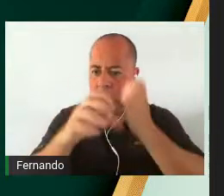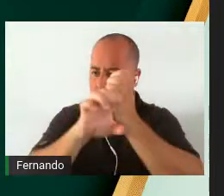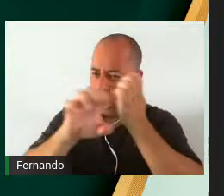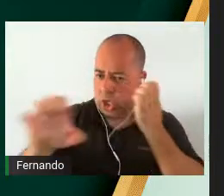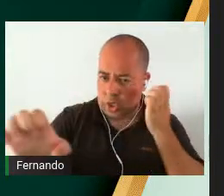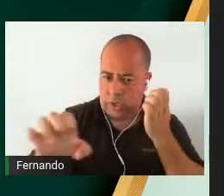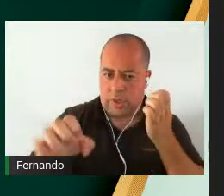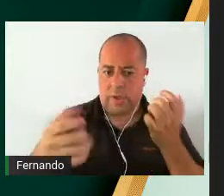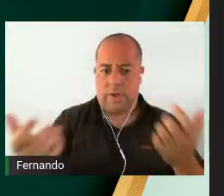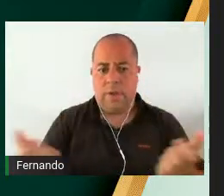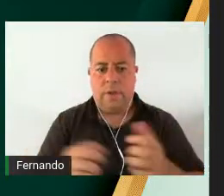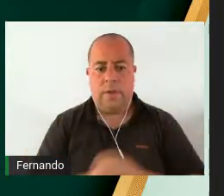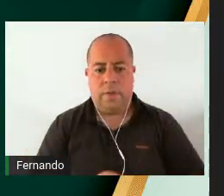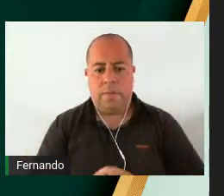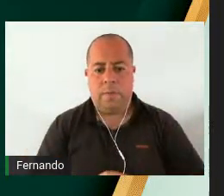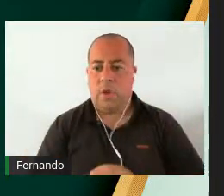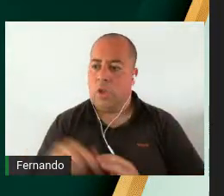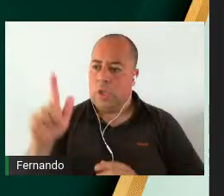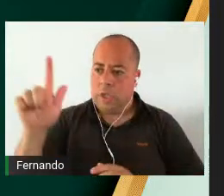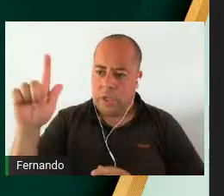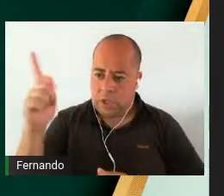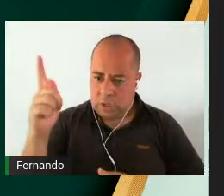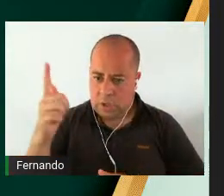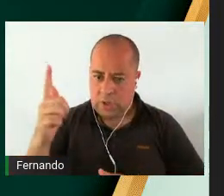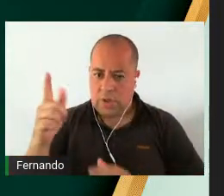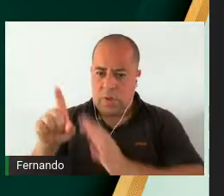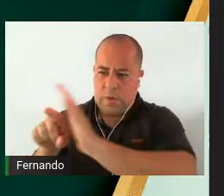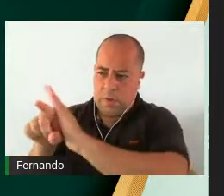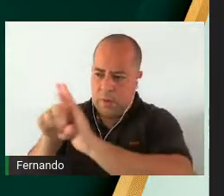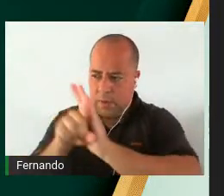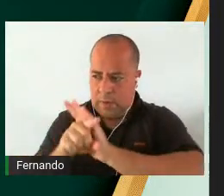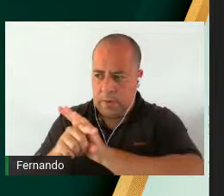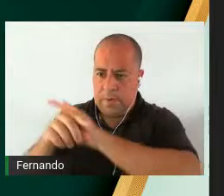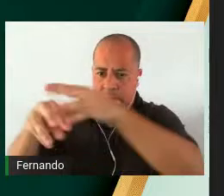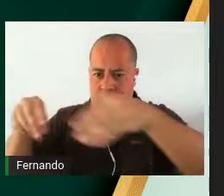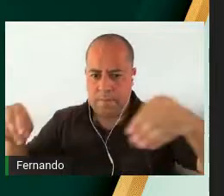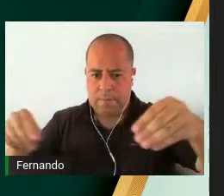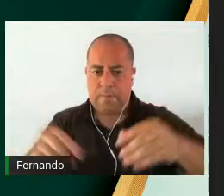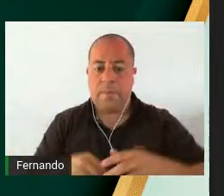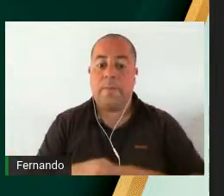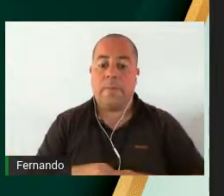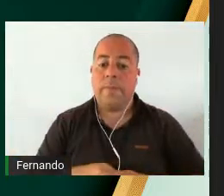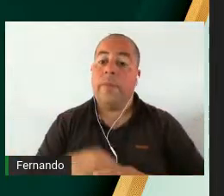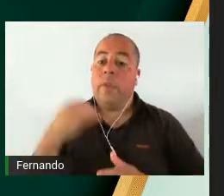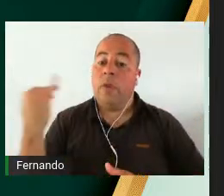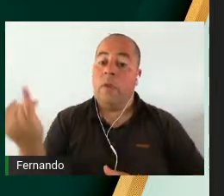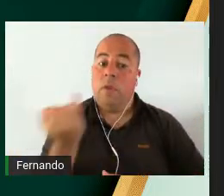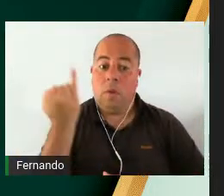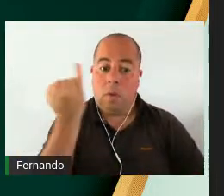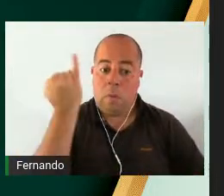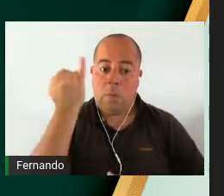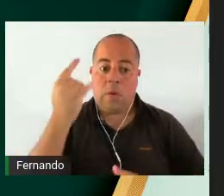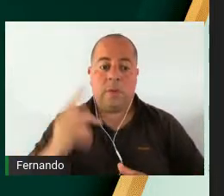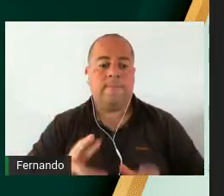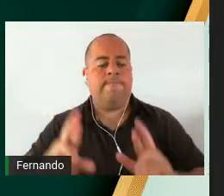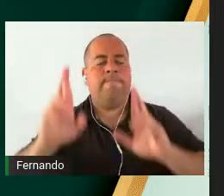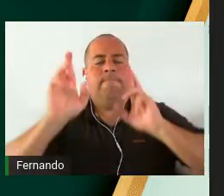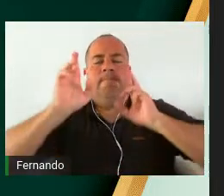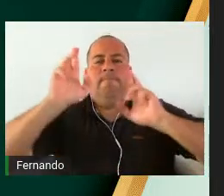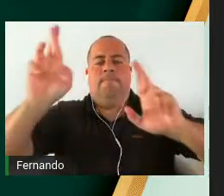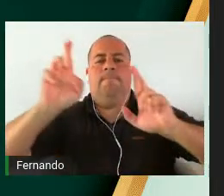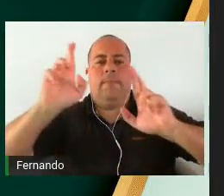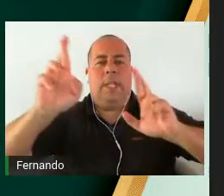ambiental e sanitária e geologia. Isso é motivo de grande orgulho e de esperança em